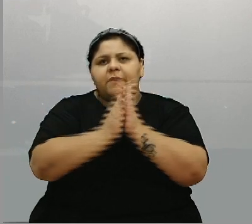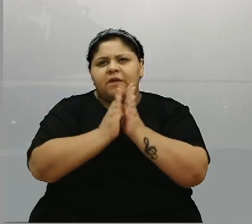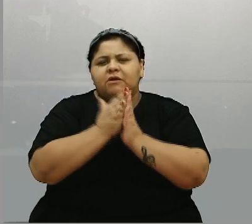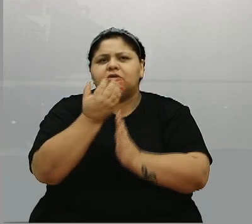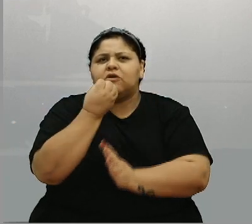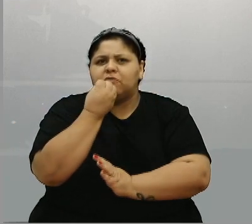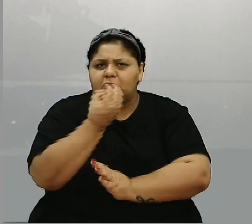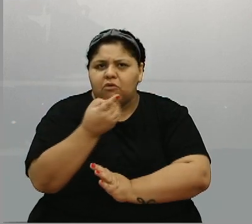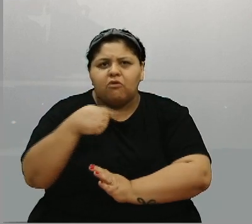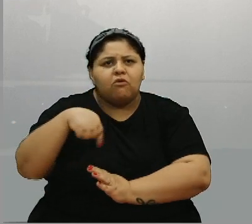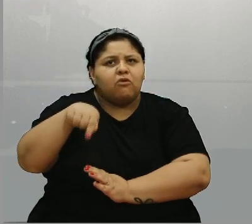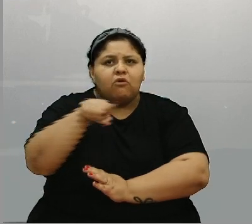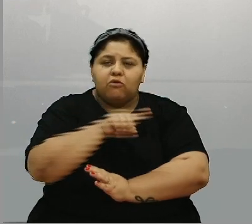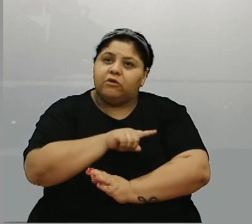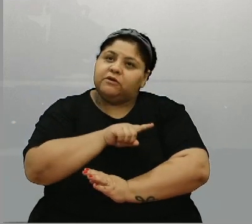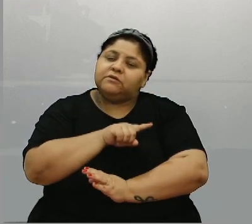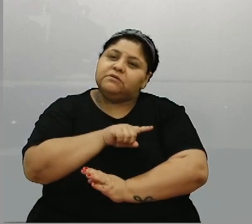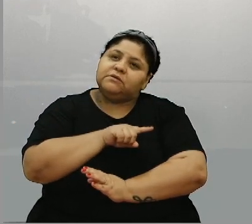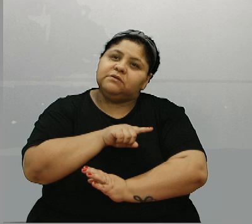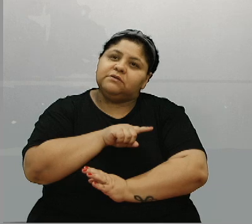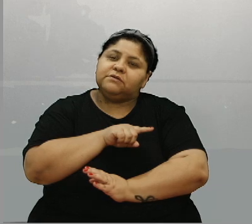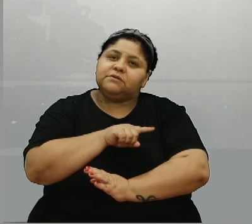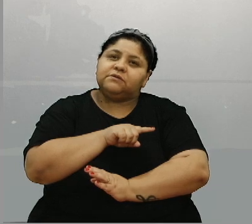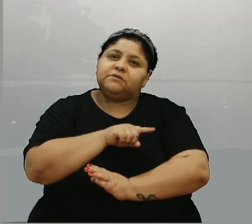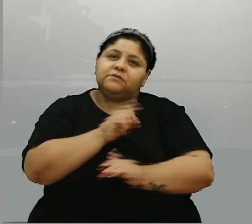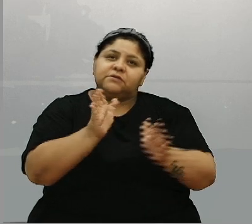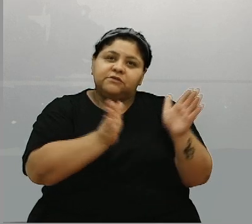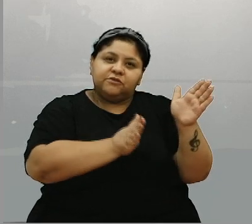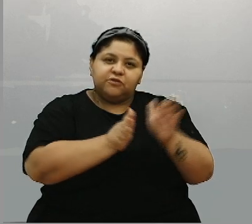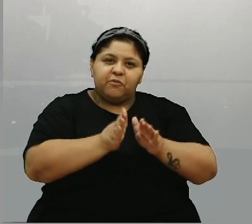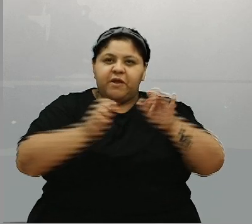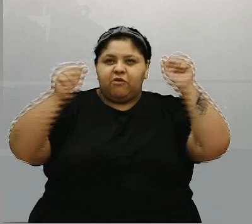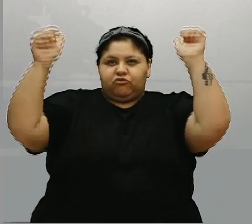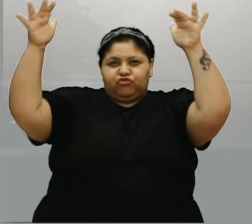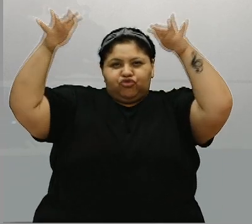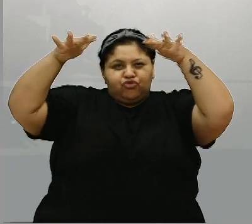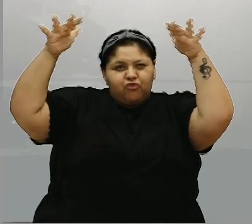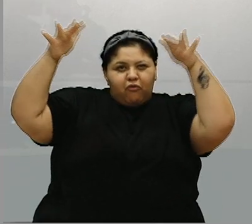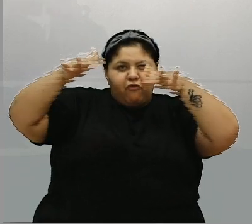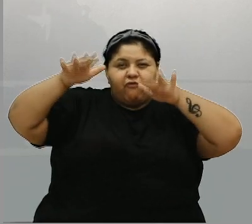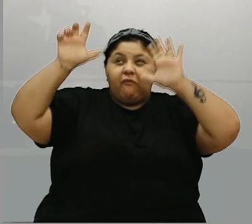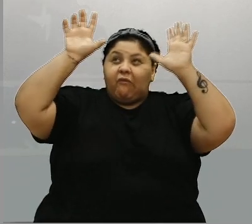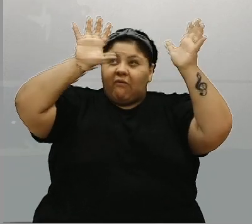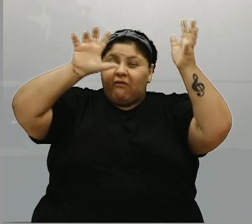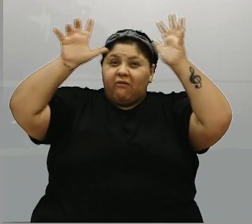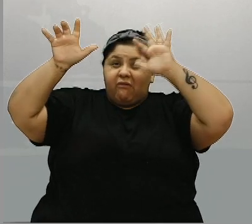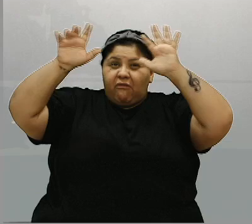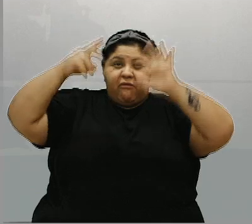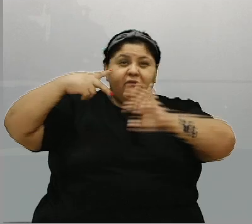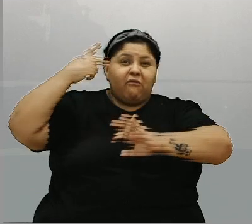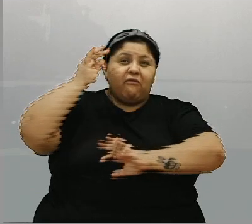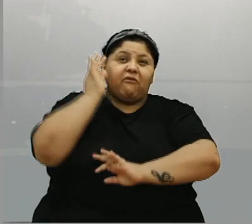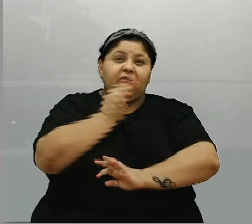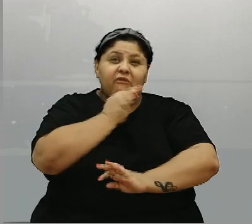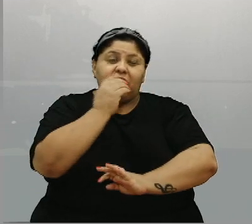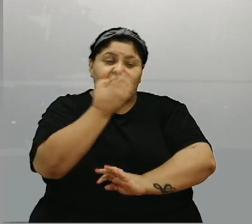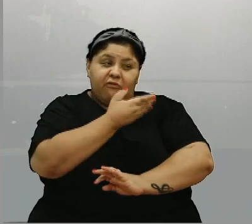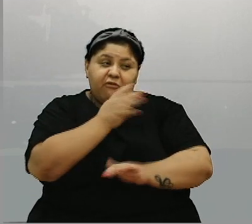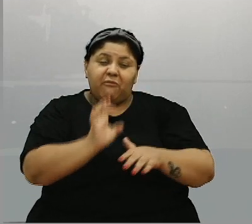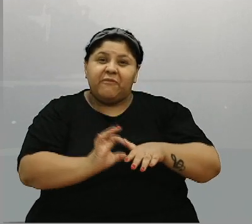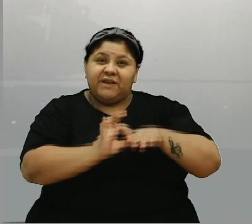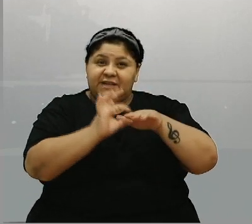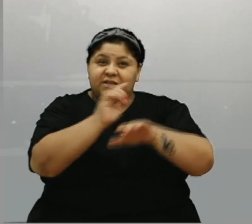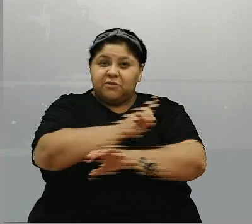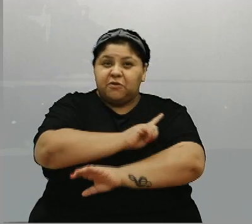que nós não estamos, né, no período de chuva, de instabilidade climática, vereadora Tatiane Frisso, a senhora, enquanto líder do